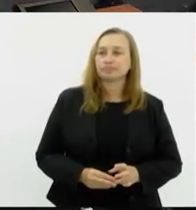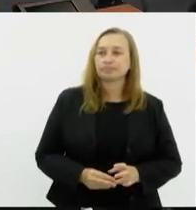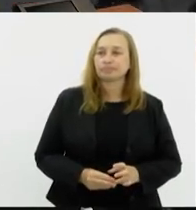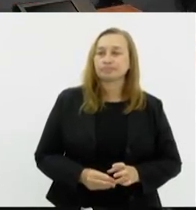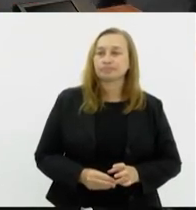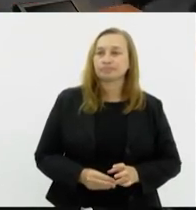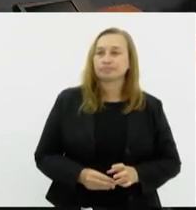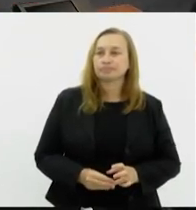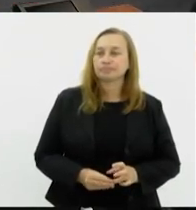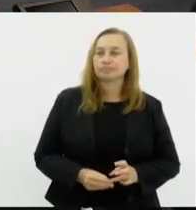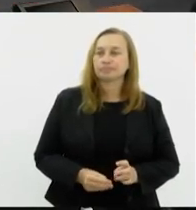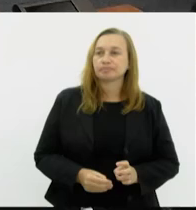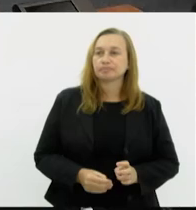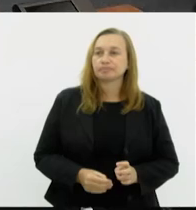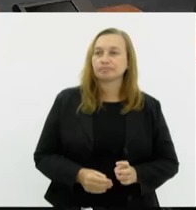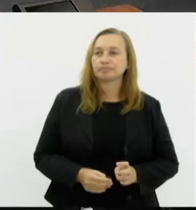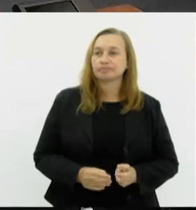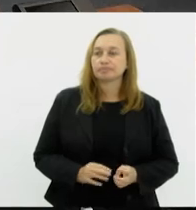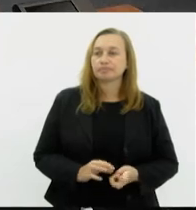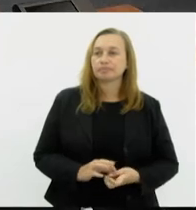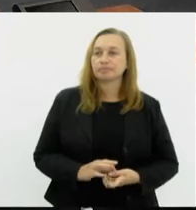Pode falar, deputado.